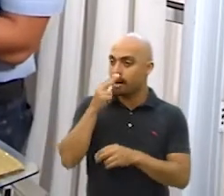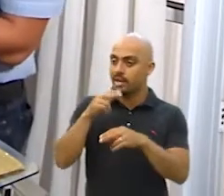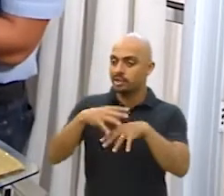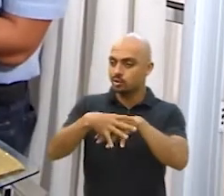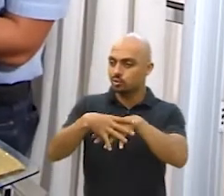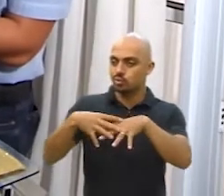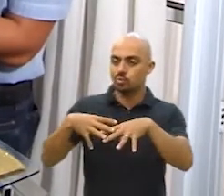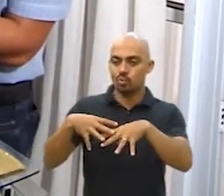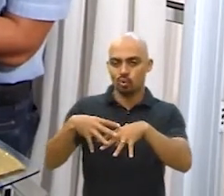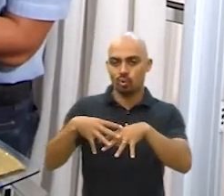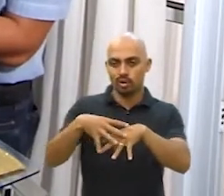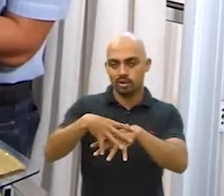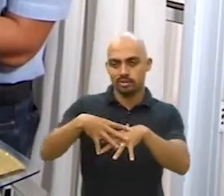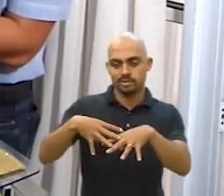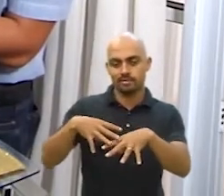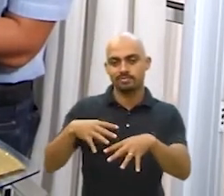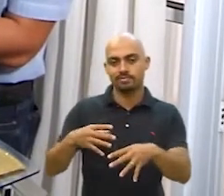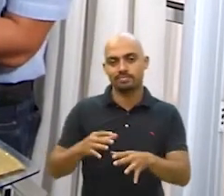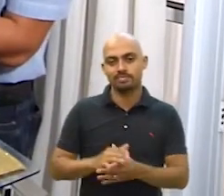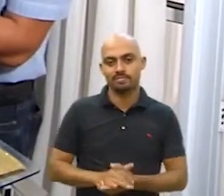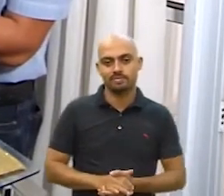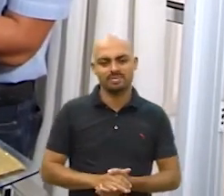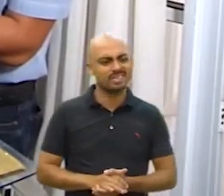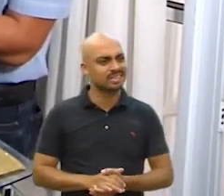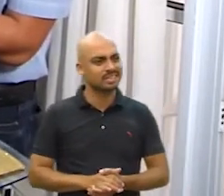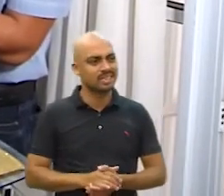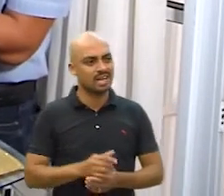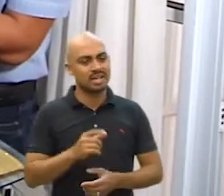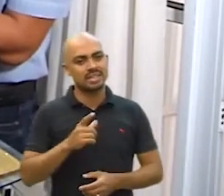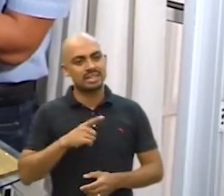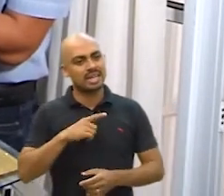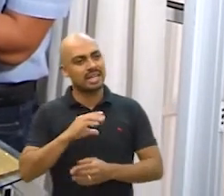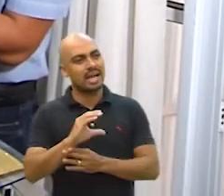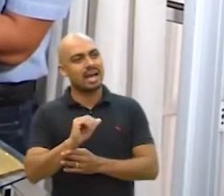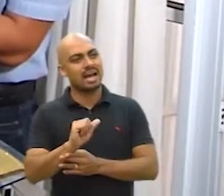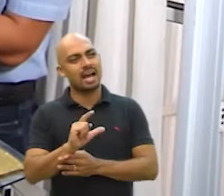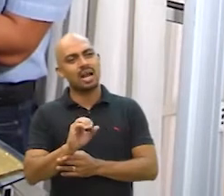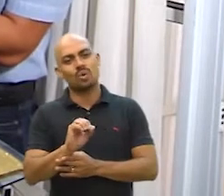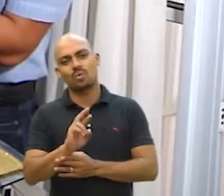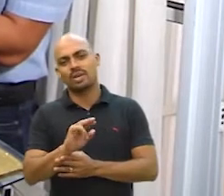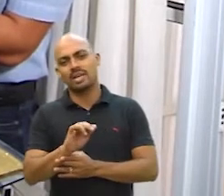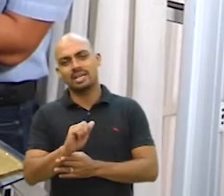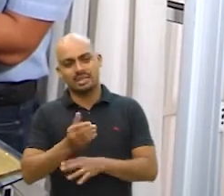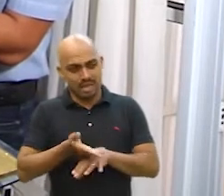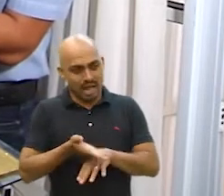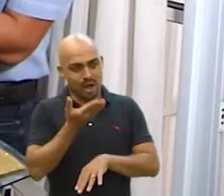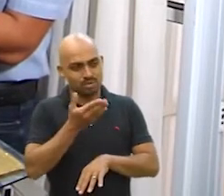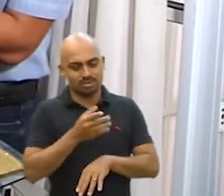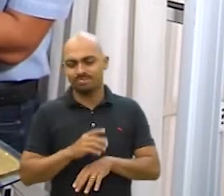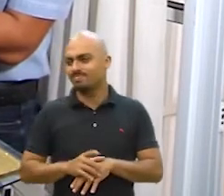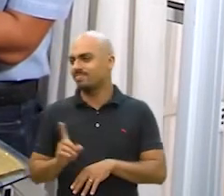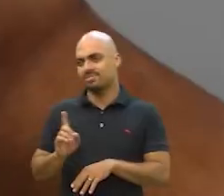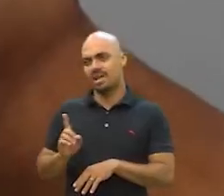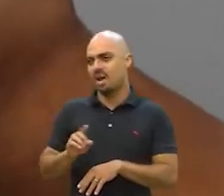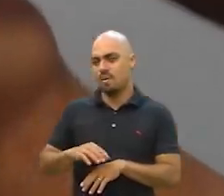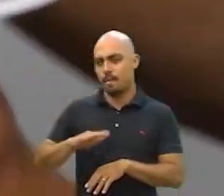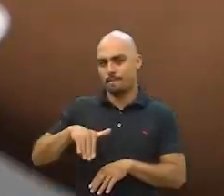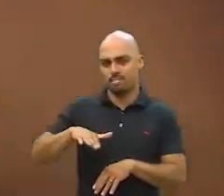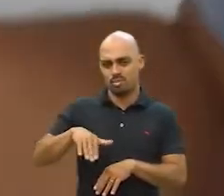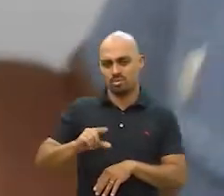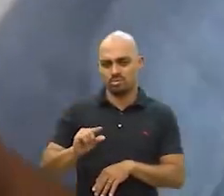uma torta, né? Assim, muitas calorias? Ela é baixa caloria. Então vamos lá,